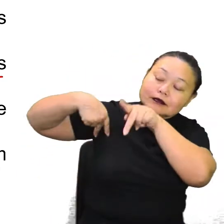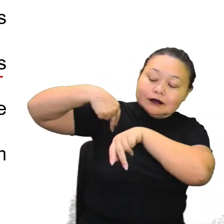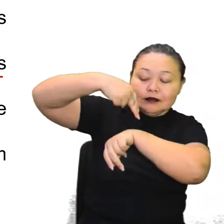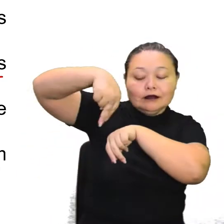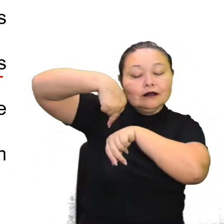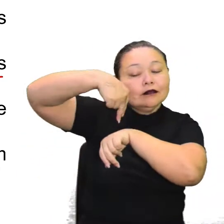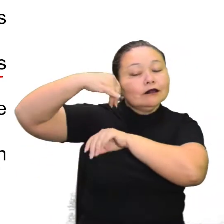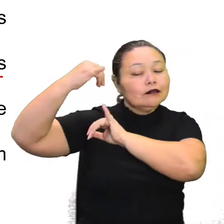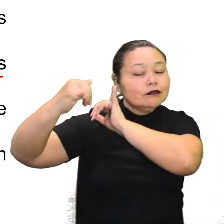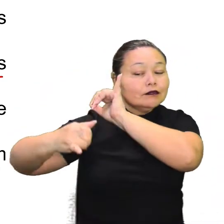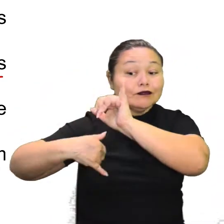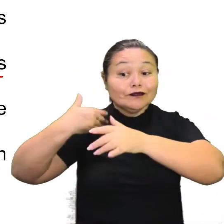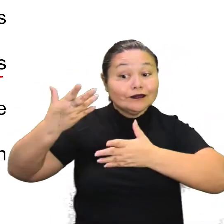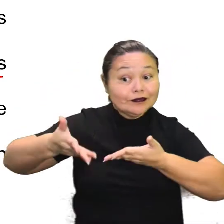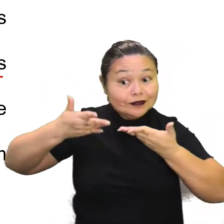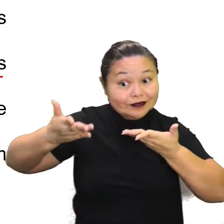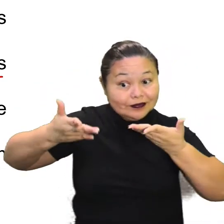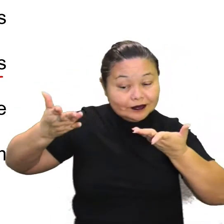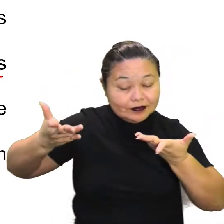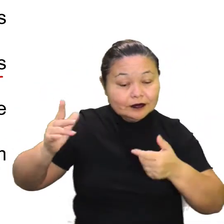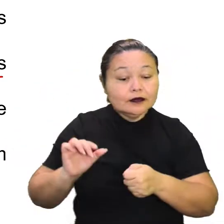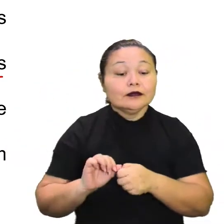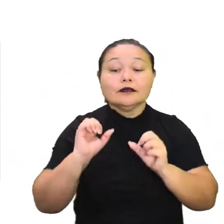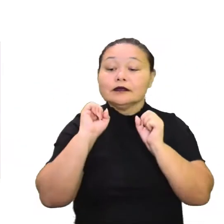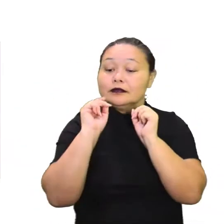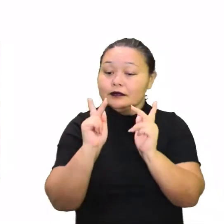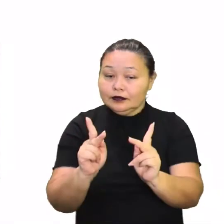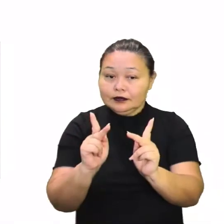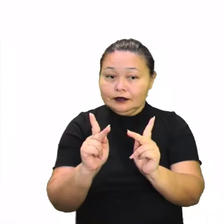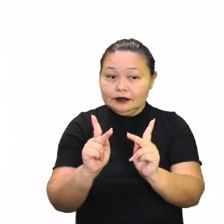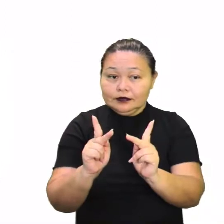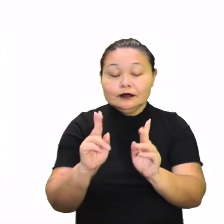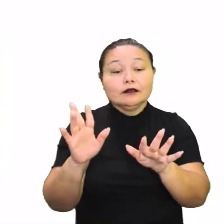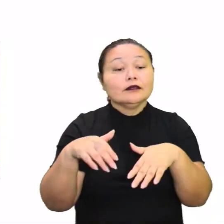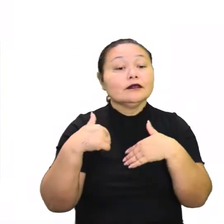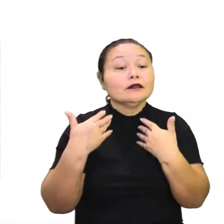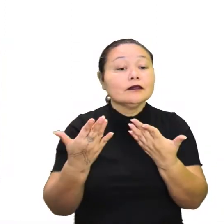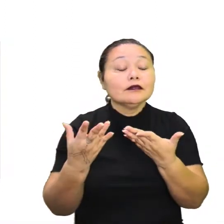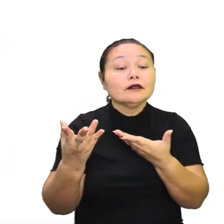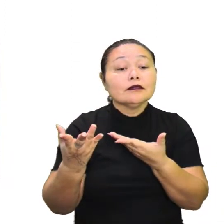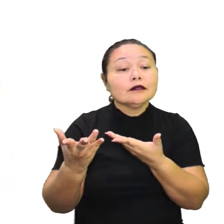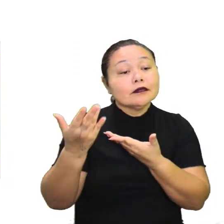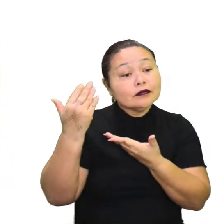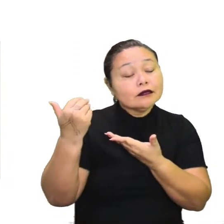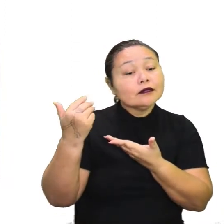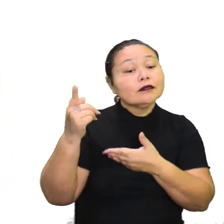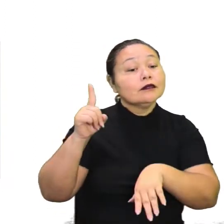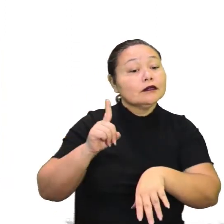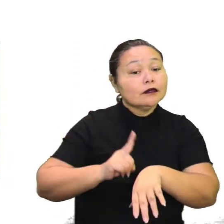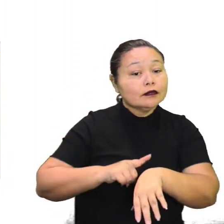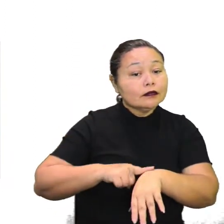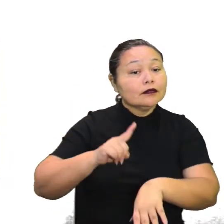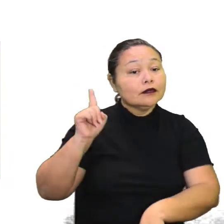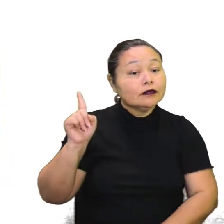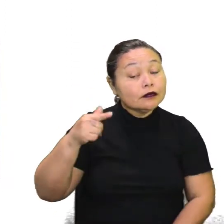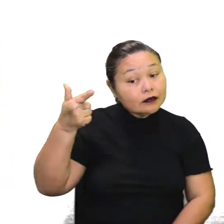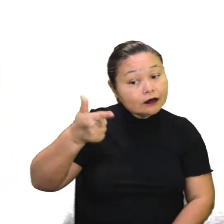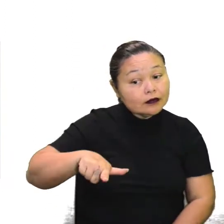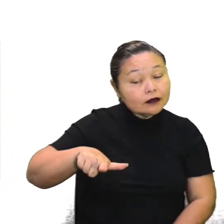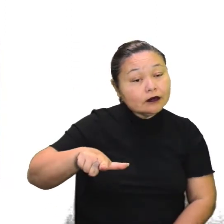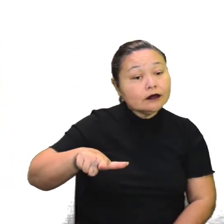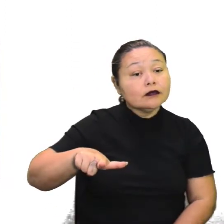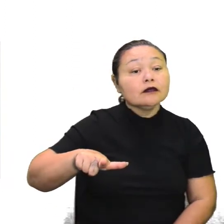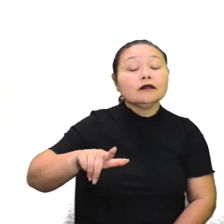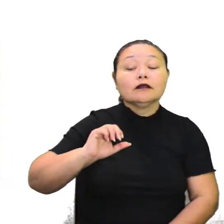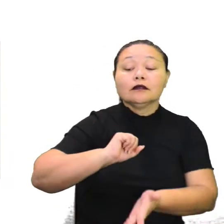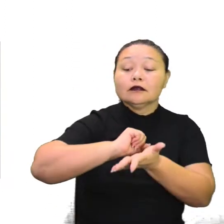uma nação com exaltação. Ok? Então, muito bem. Vamos embora, porque agora nós vamos trazer mais um